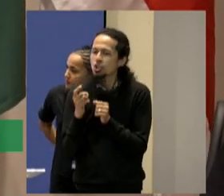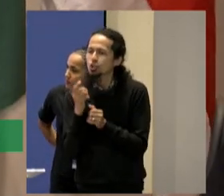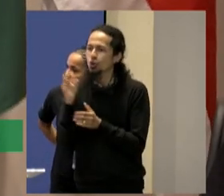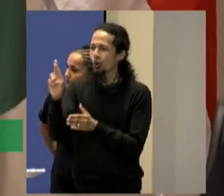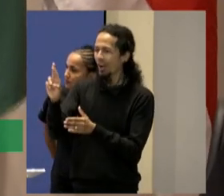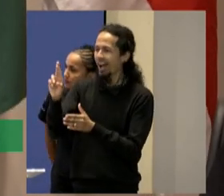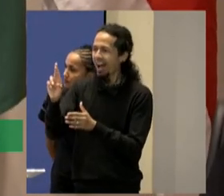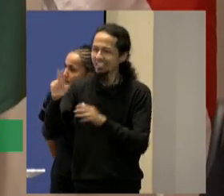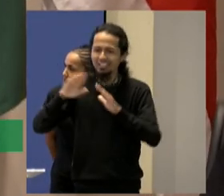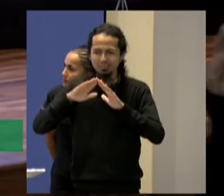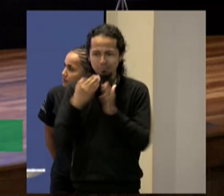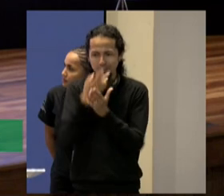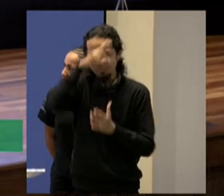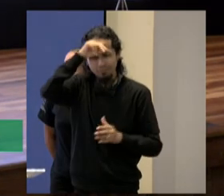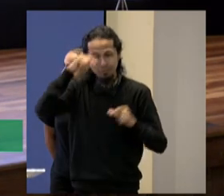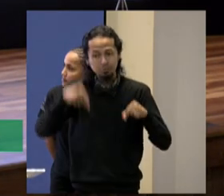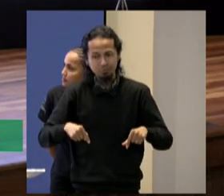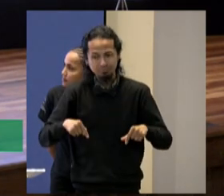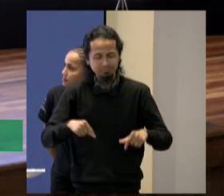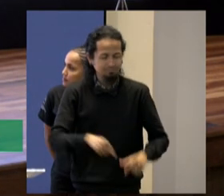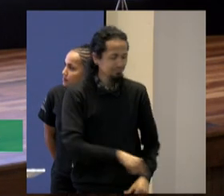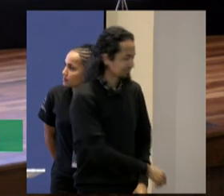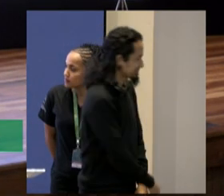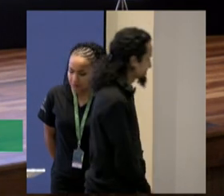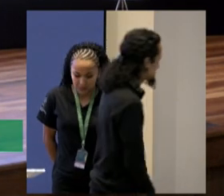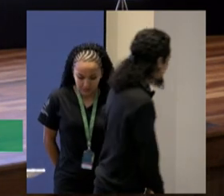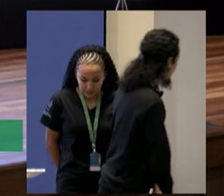sua trajetória.